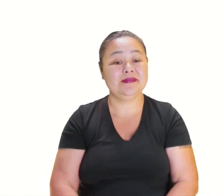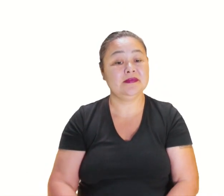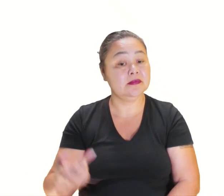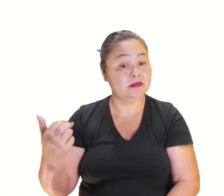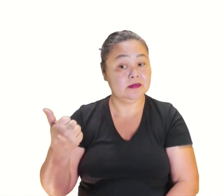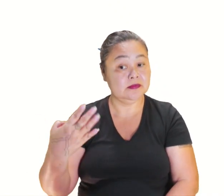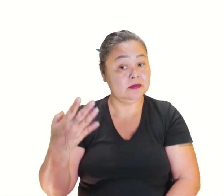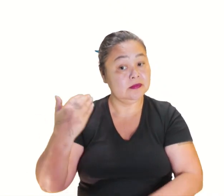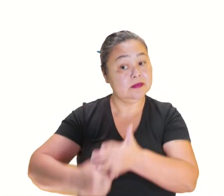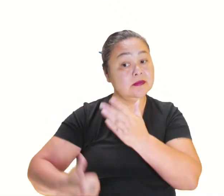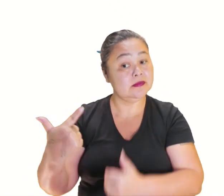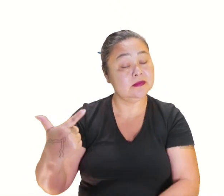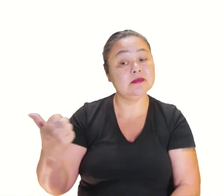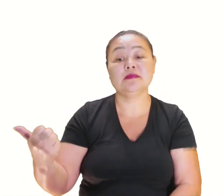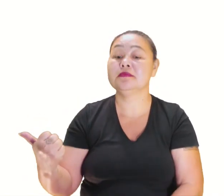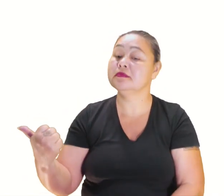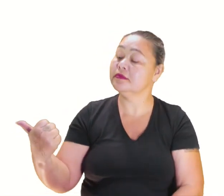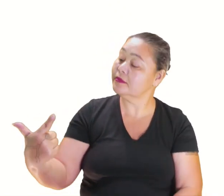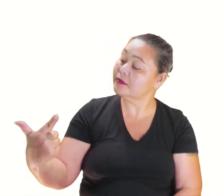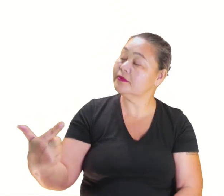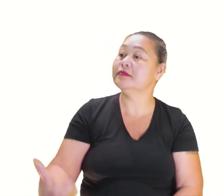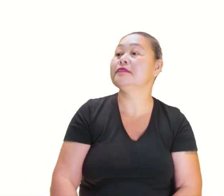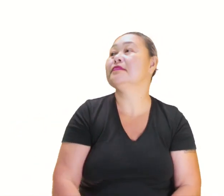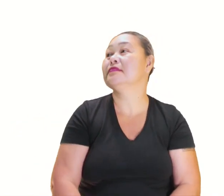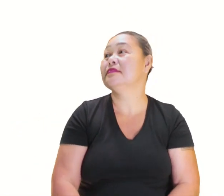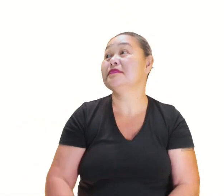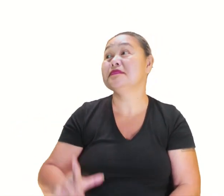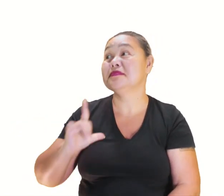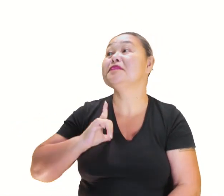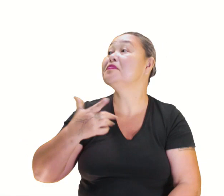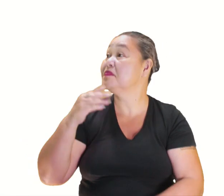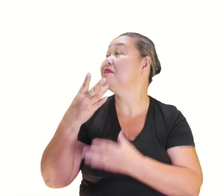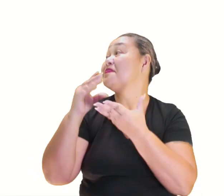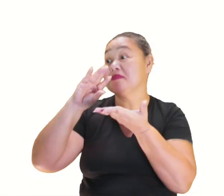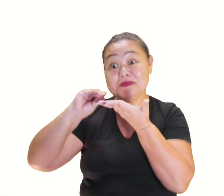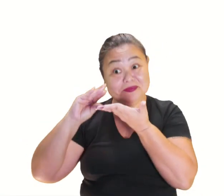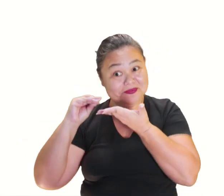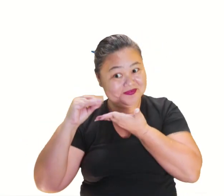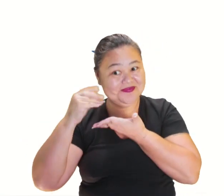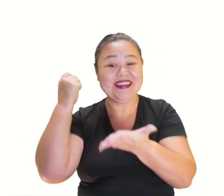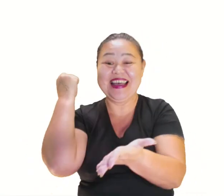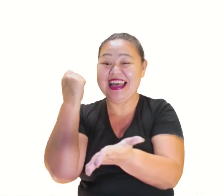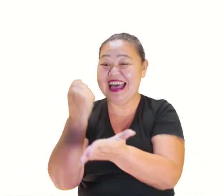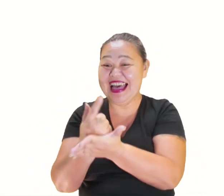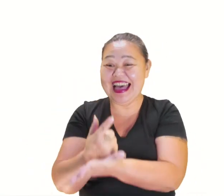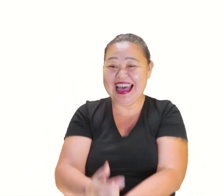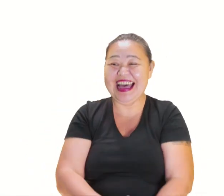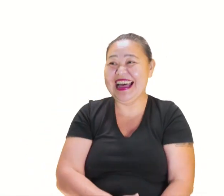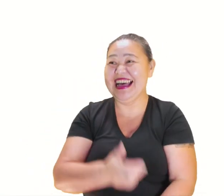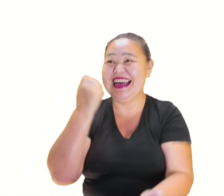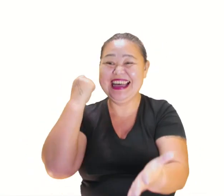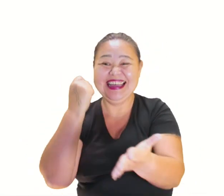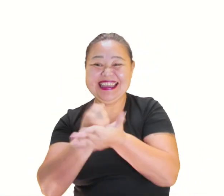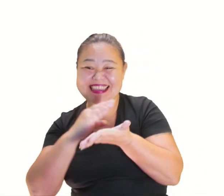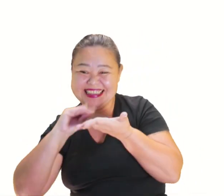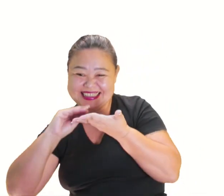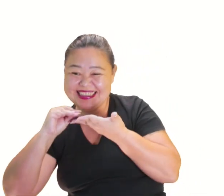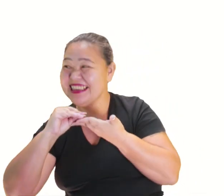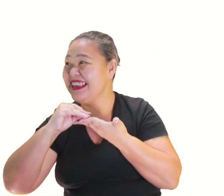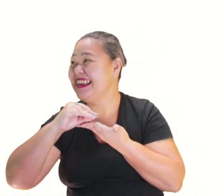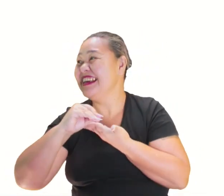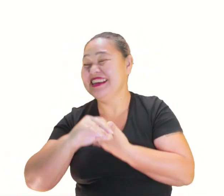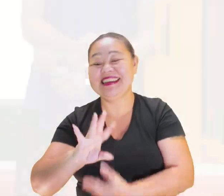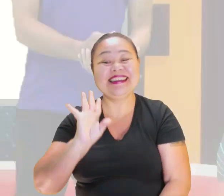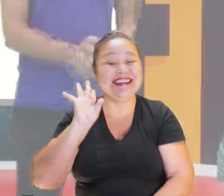aí, se eu tenho 14, tira 2, restou... Fica com 12. 12. Vai pagar o pastel hoje, né? Tem 12. 12 reais. Tem